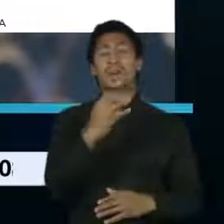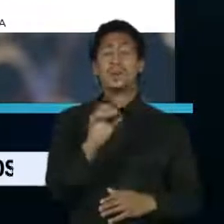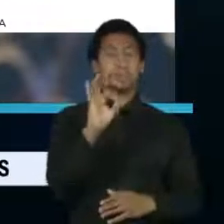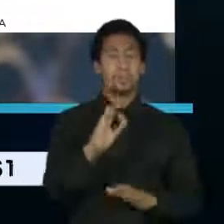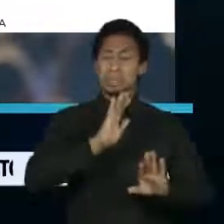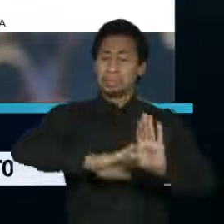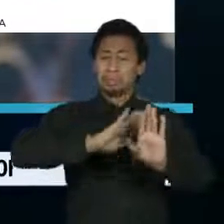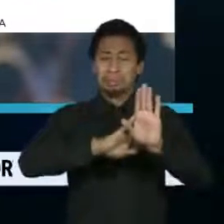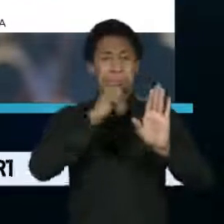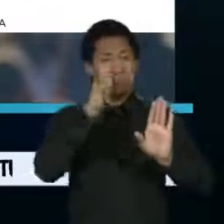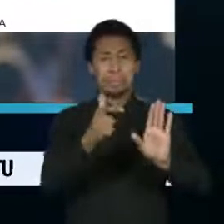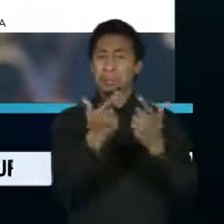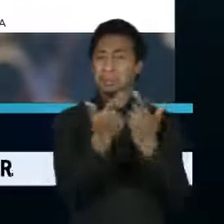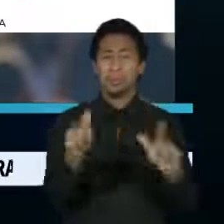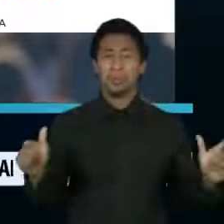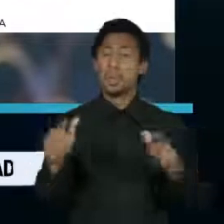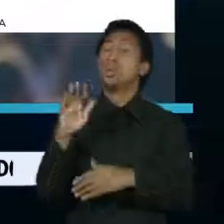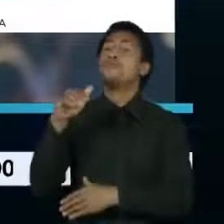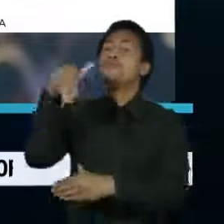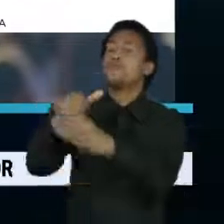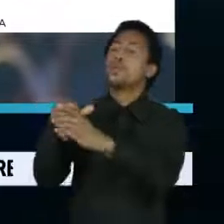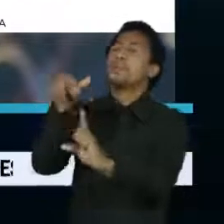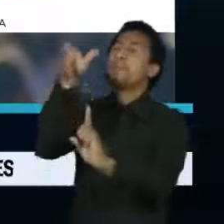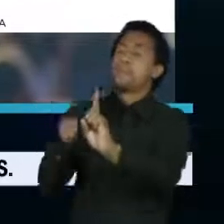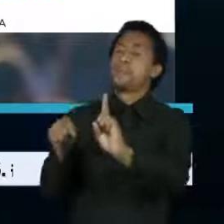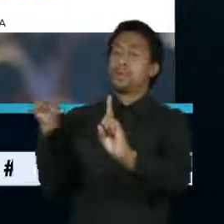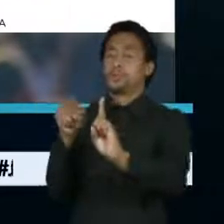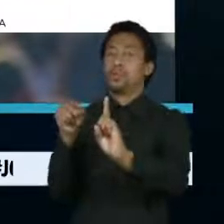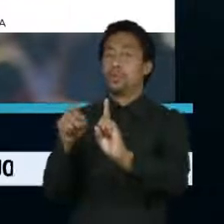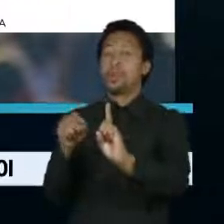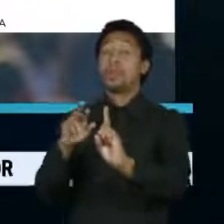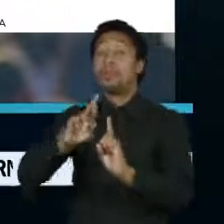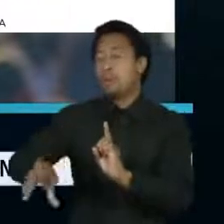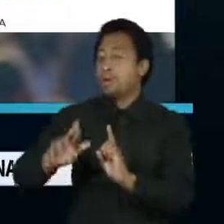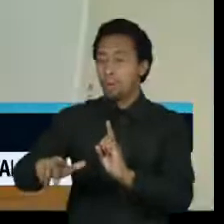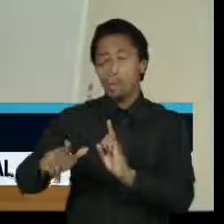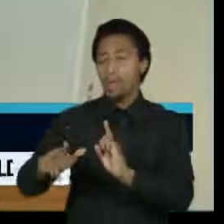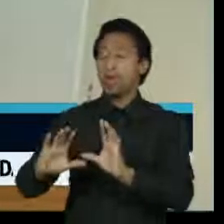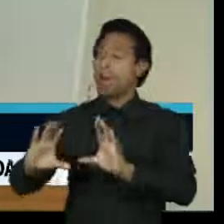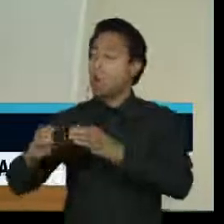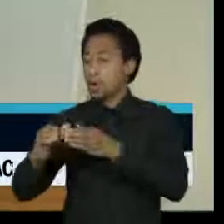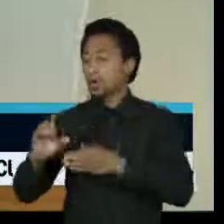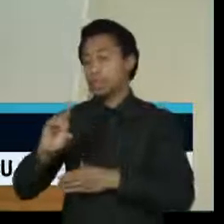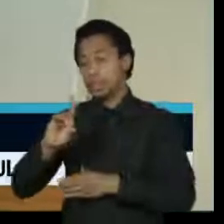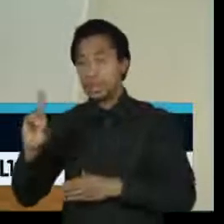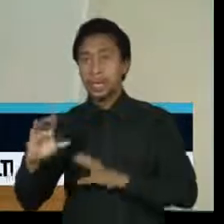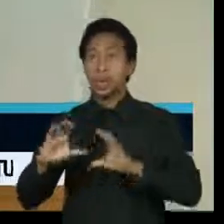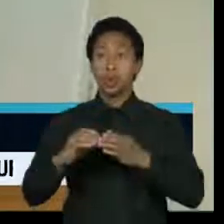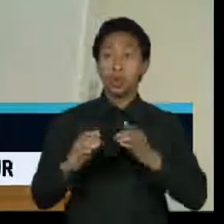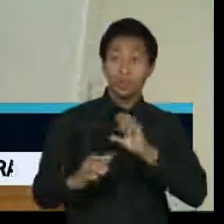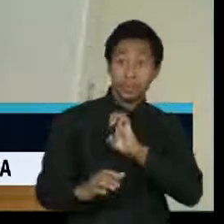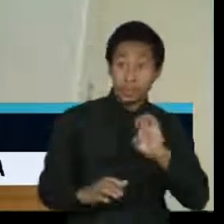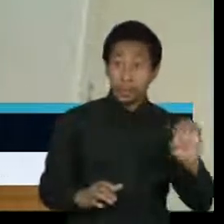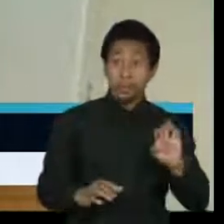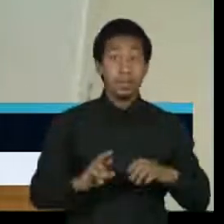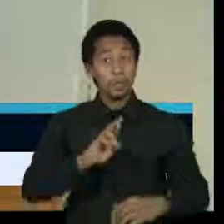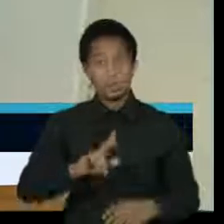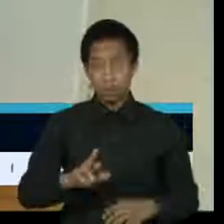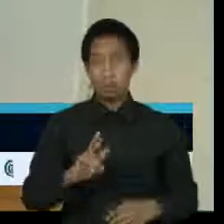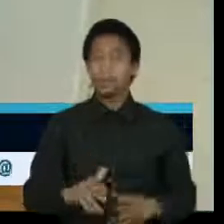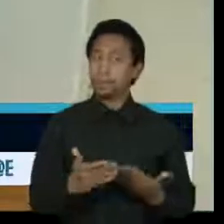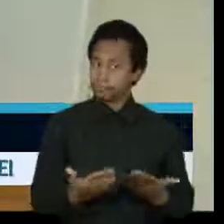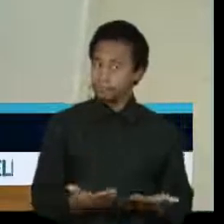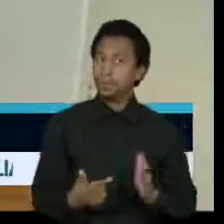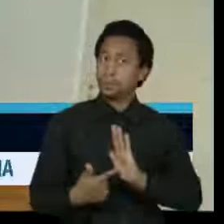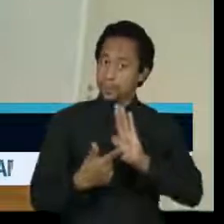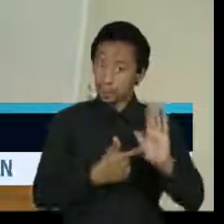definida e que pretendem votar no candidato e não em sua coloração ideológica a polonização fortalece de parte a